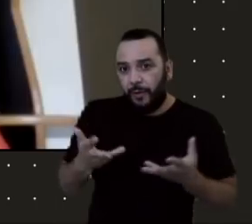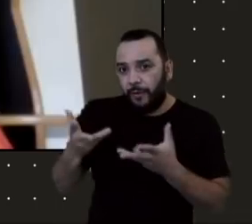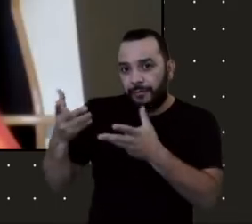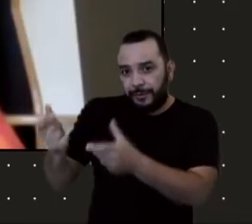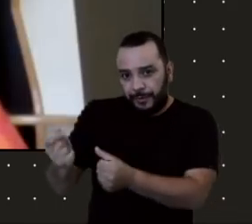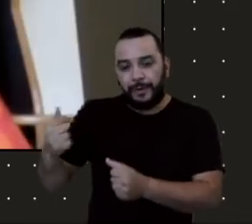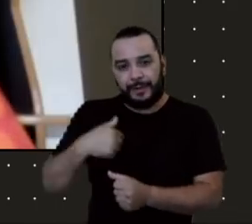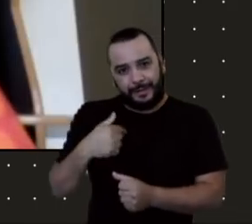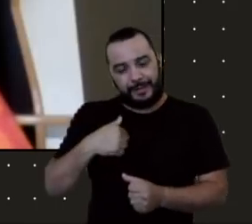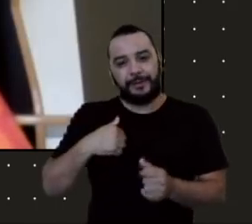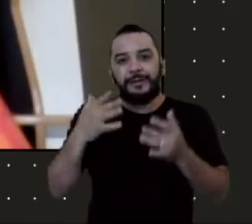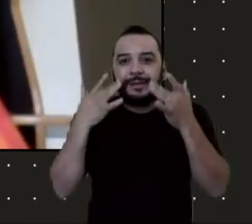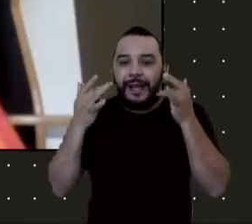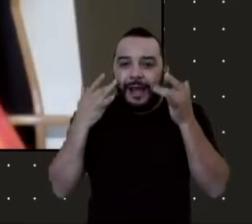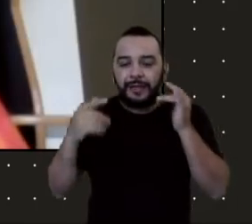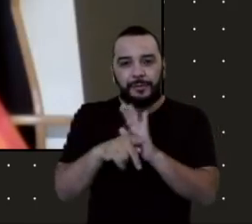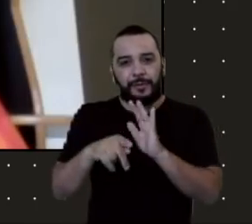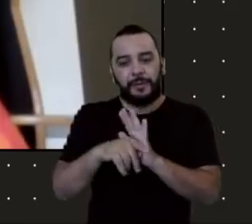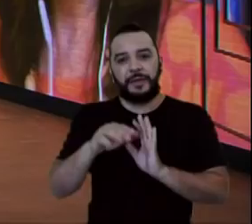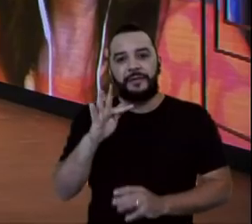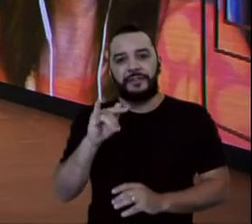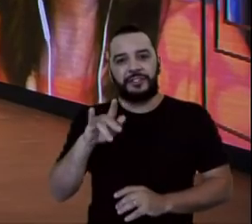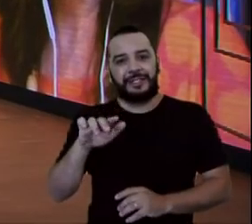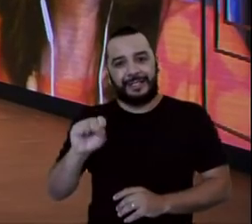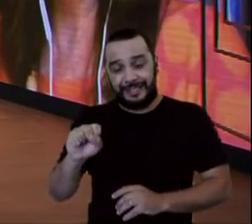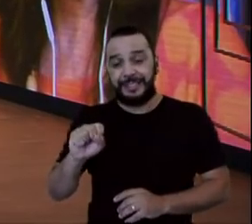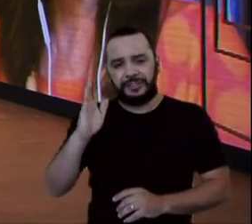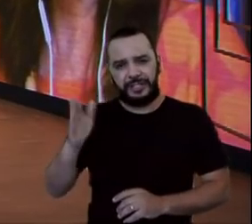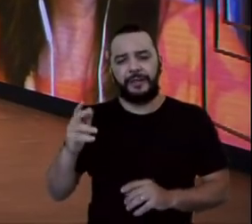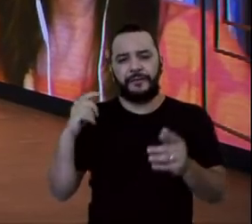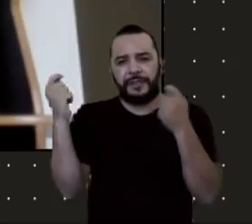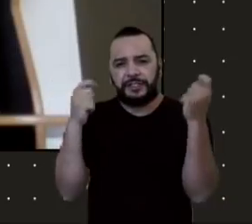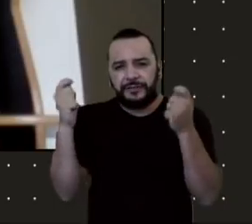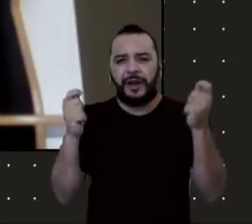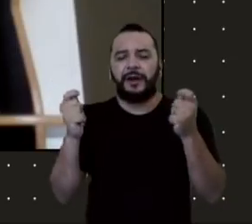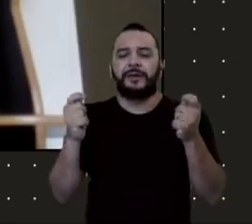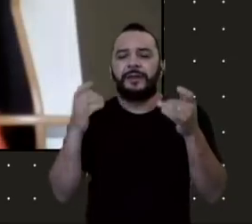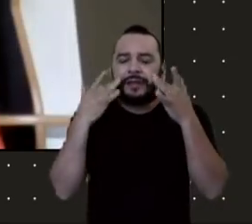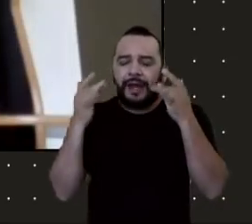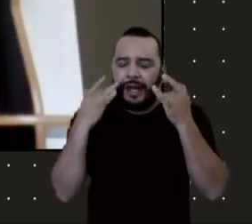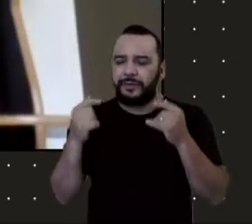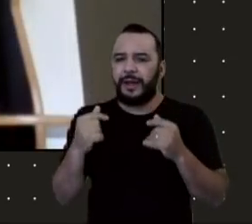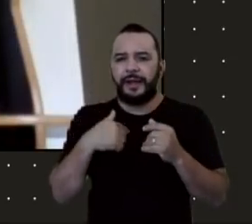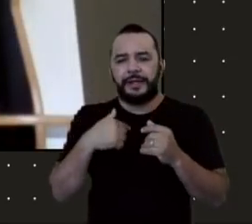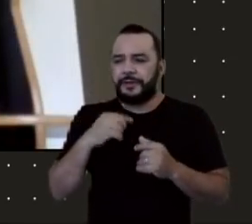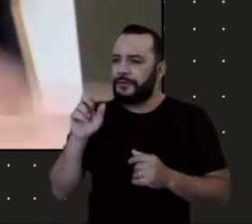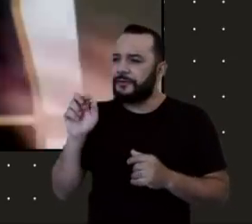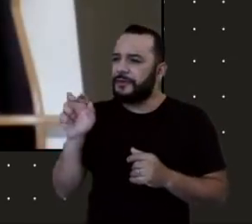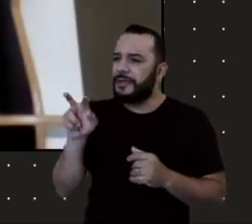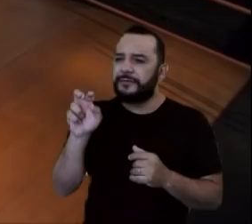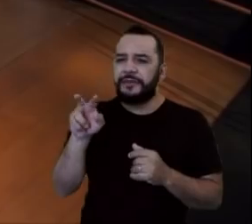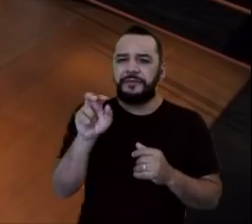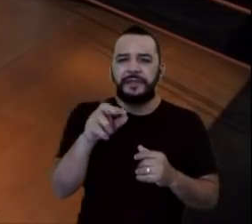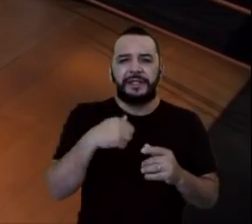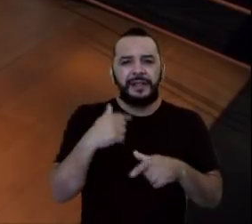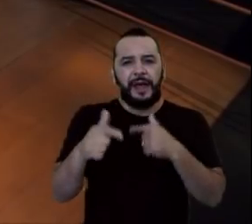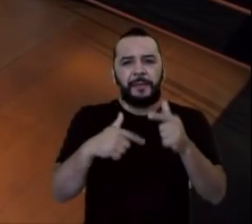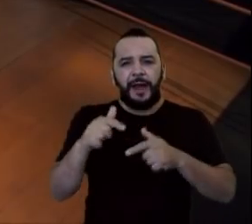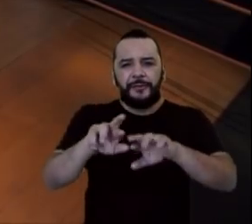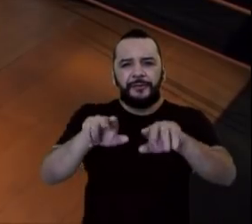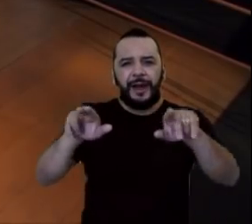espetáculos que iam participar do FIT, em São José do Rio Preto, que é um Festival Internacional de Teatro. E eu falei, claro, com o maior prazer. Fiquei lá vendo um monte de